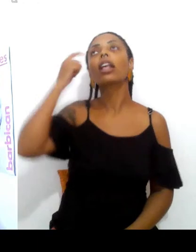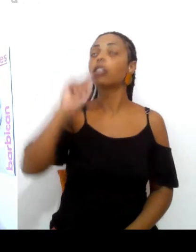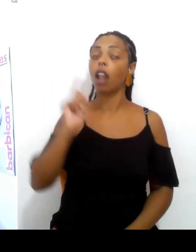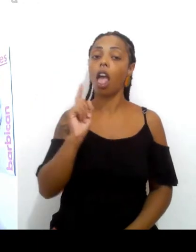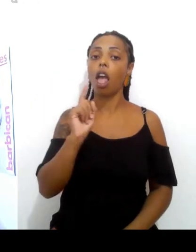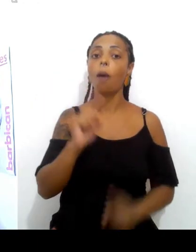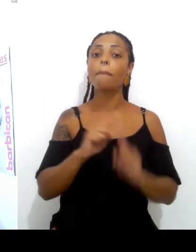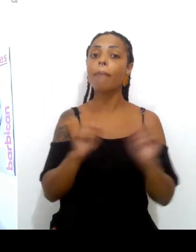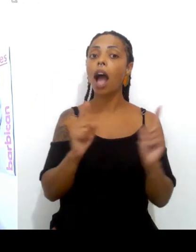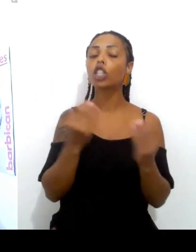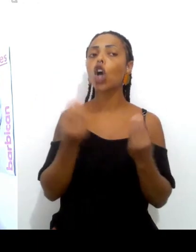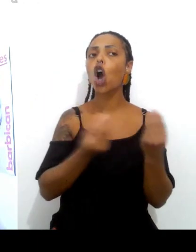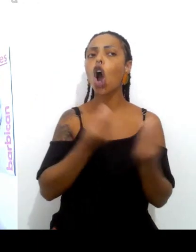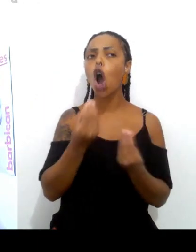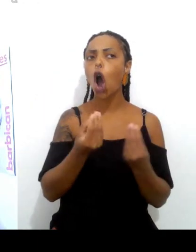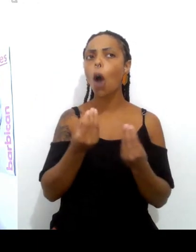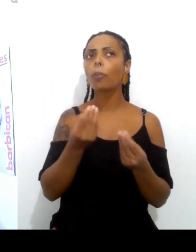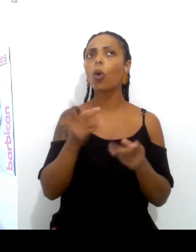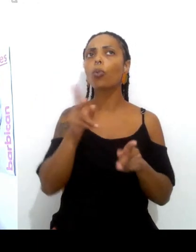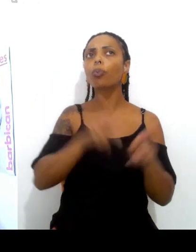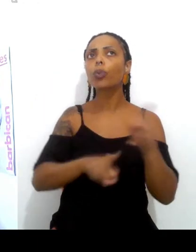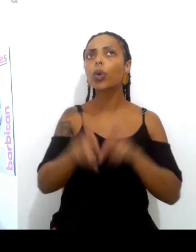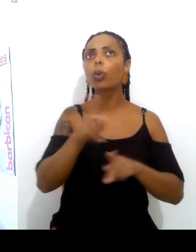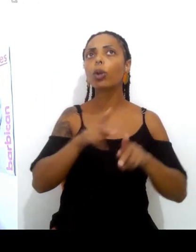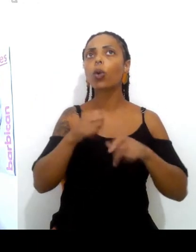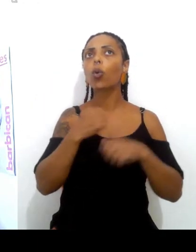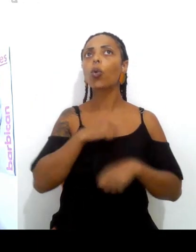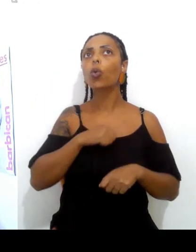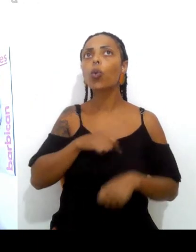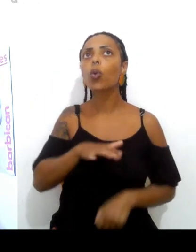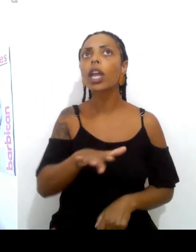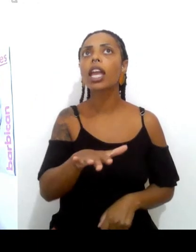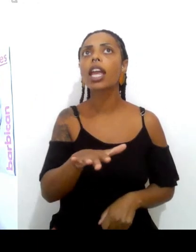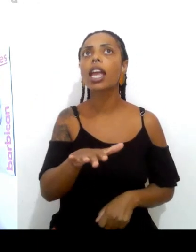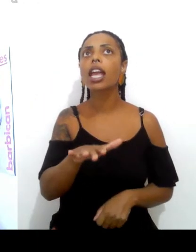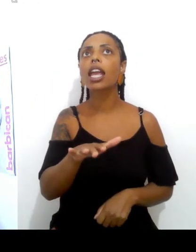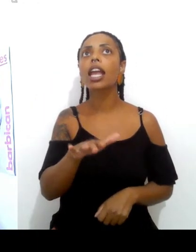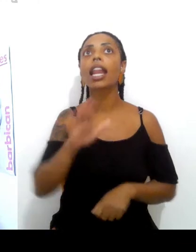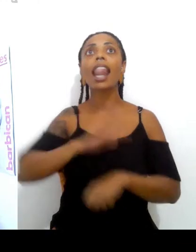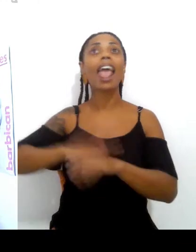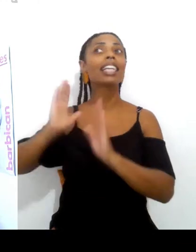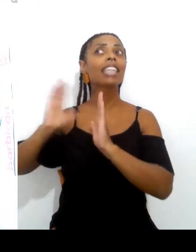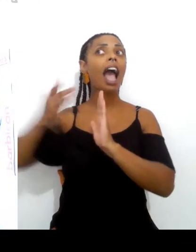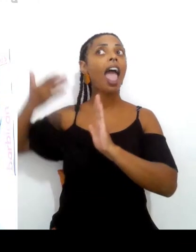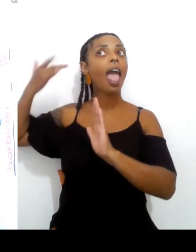um público Clear responder a obra de bacon aquela época